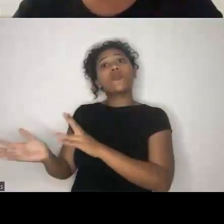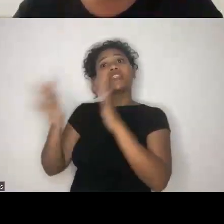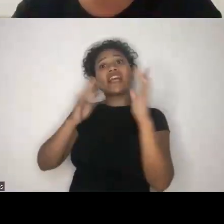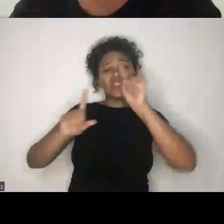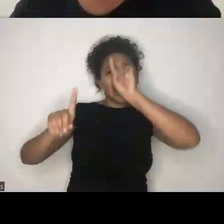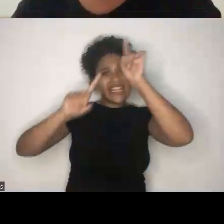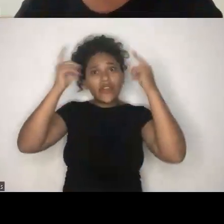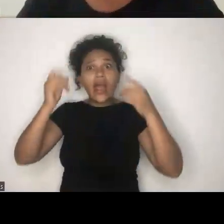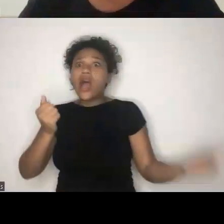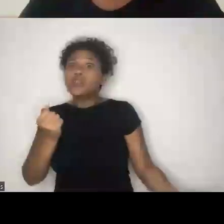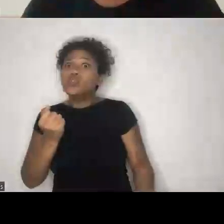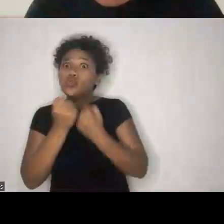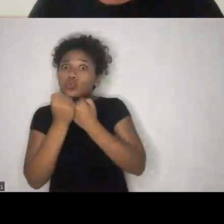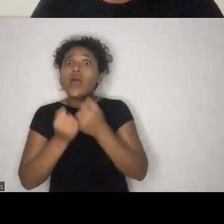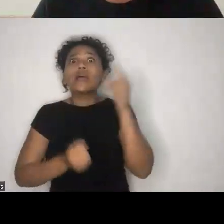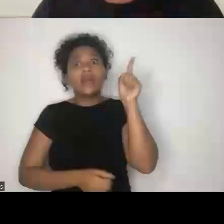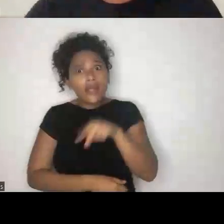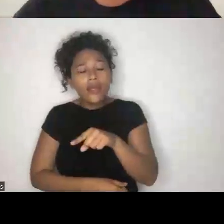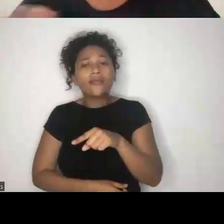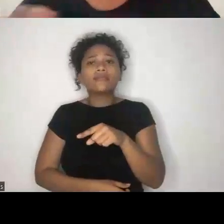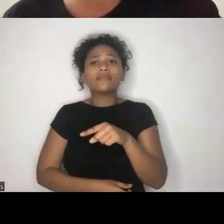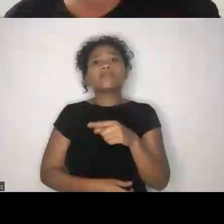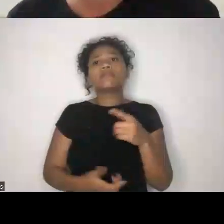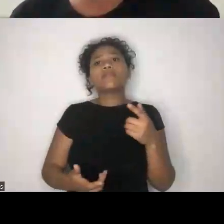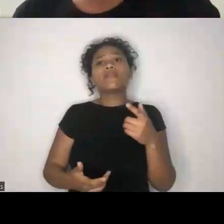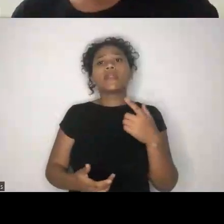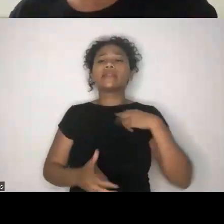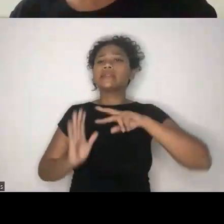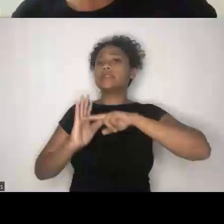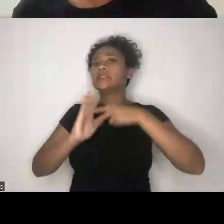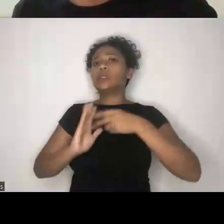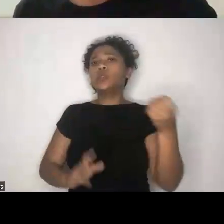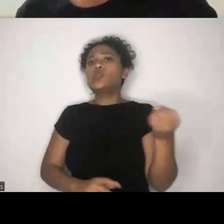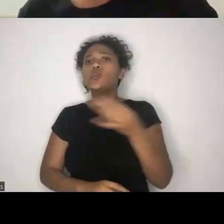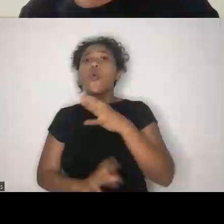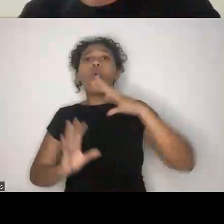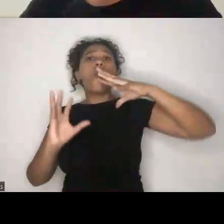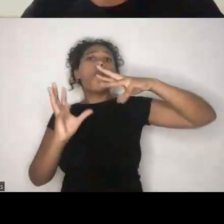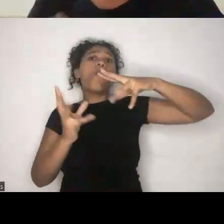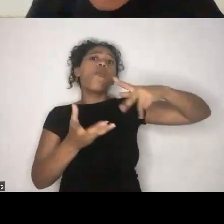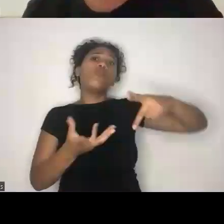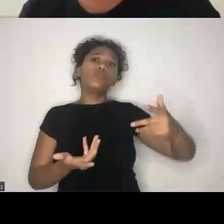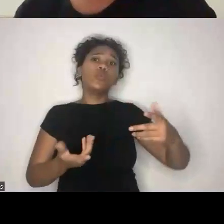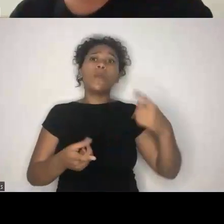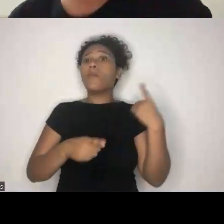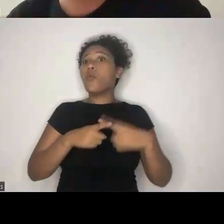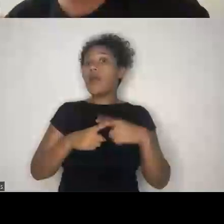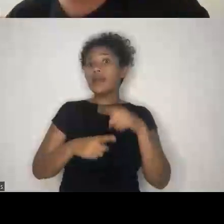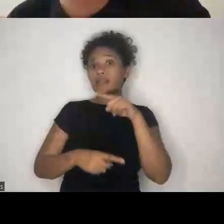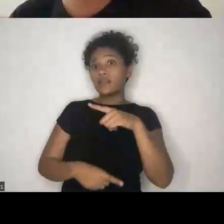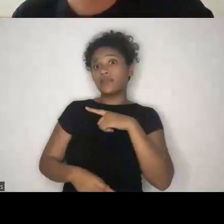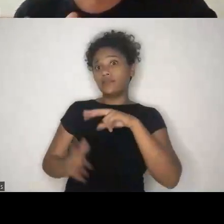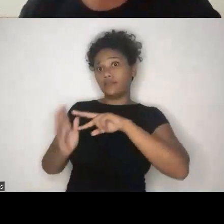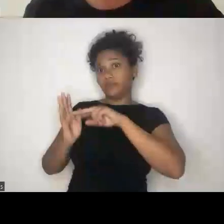ajuda assim a ressignificar o mundo né porque isso você tá ressignificando